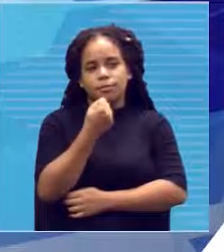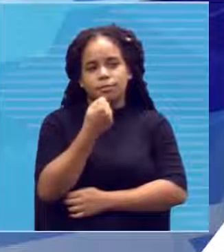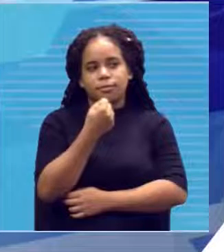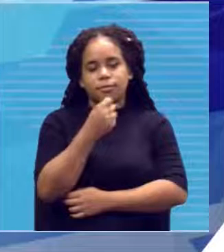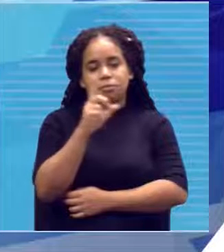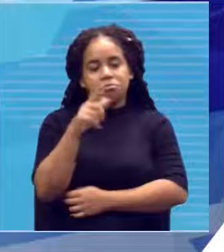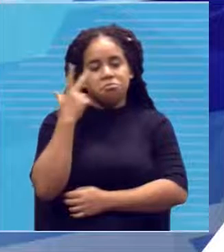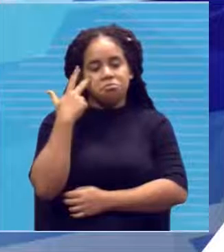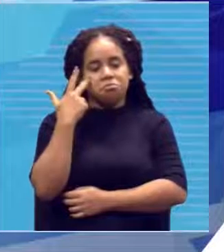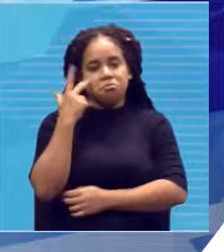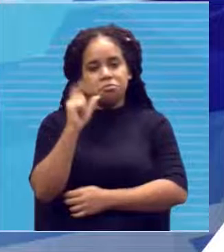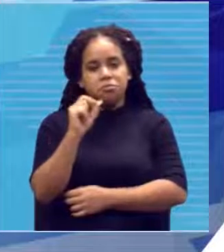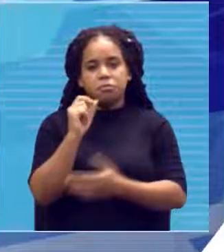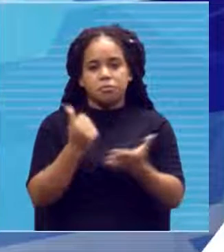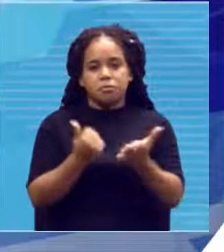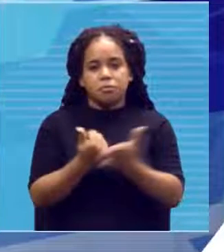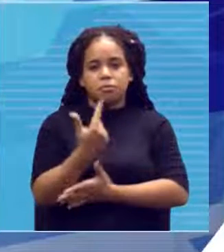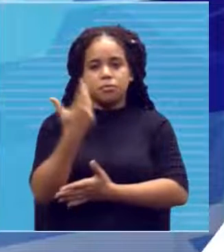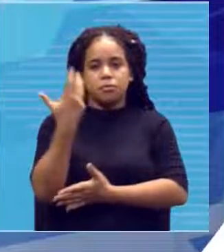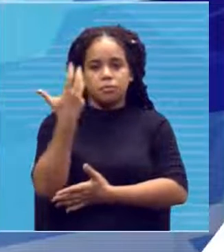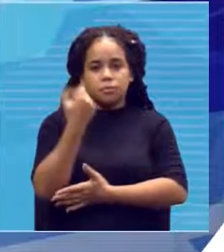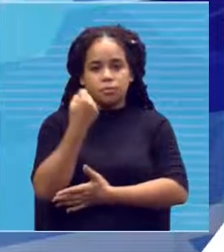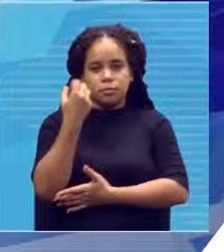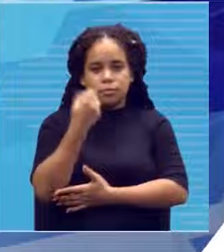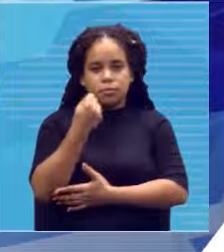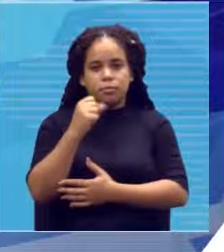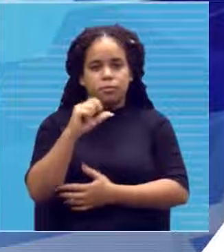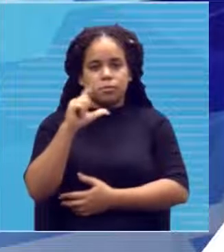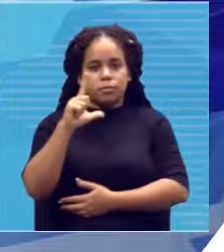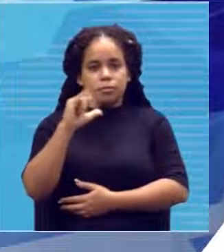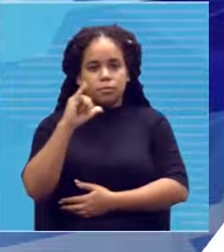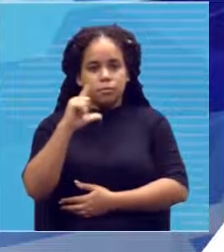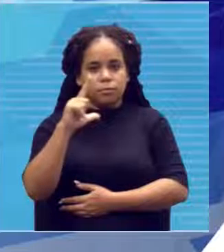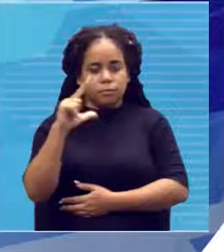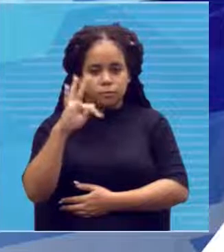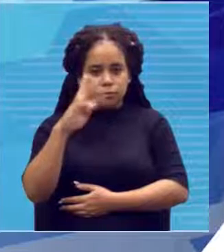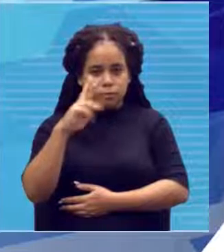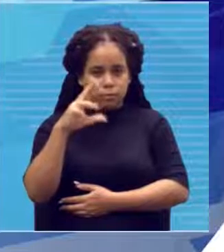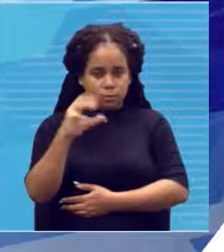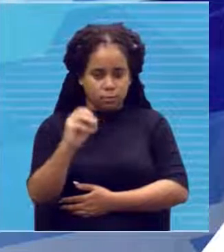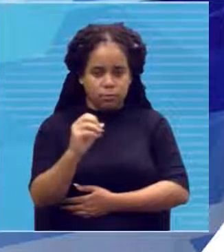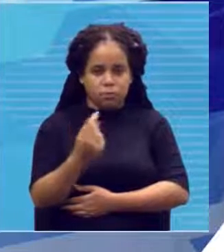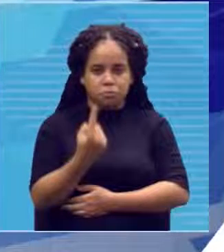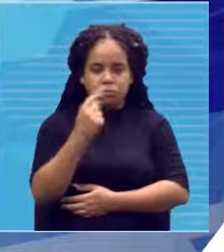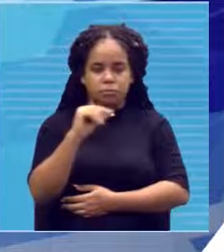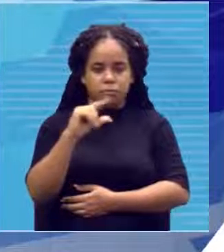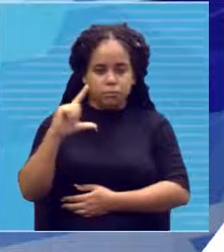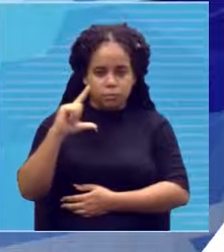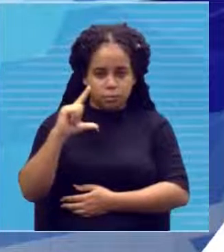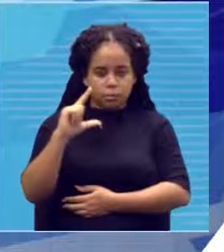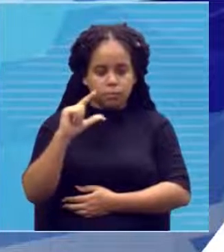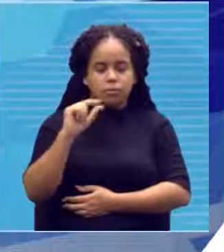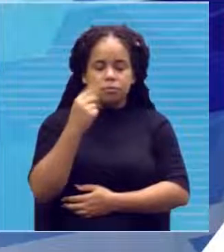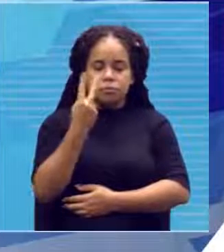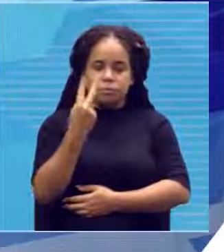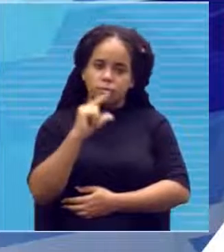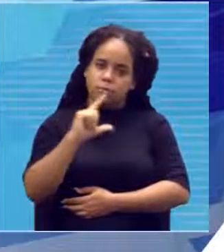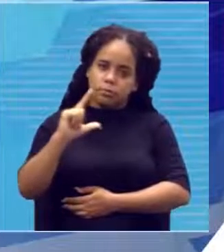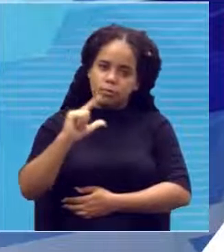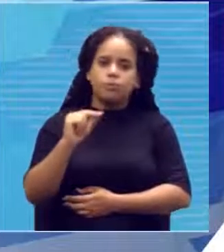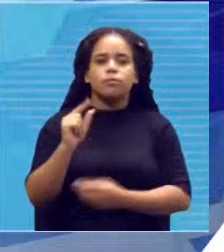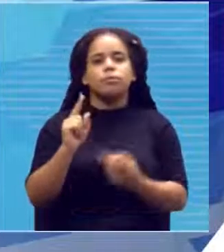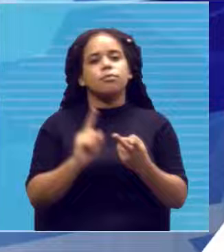normalmente você compra a unidade utilizada é o litro né vai na padaria não quero um litro de leite né dois